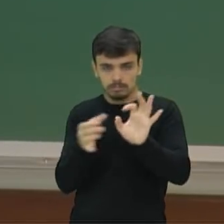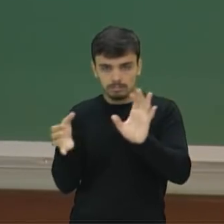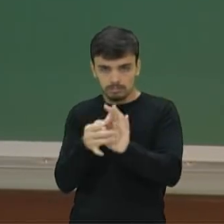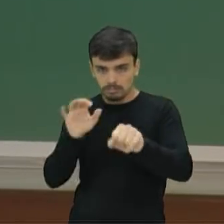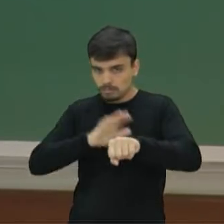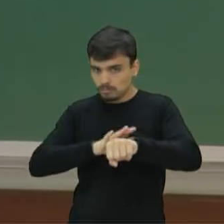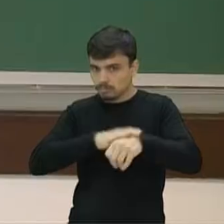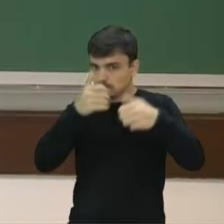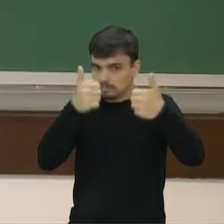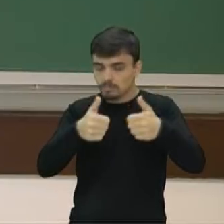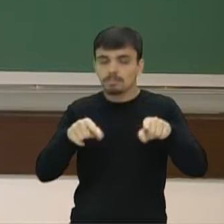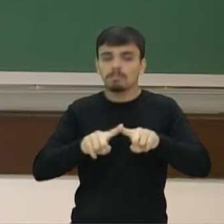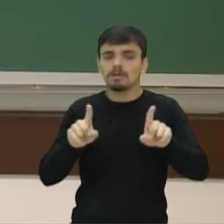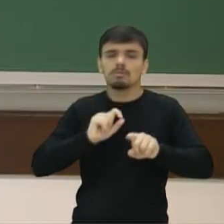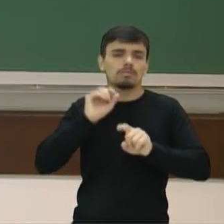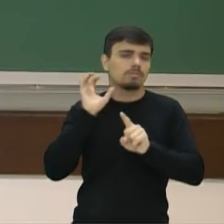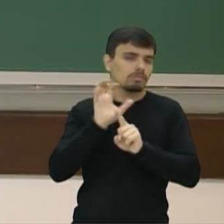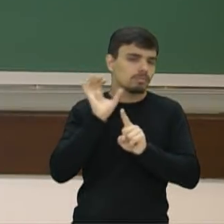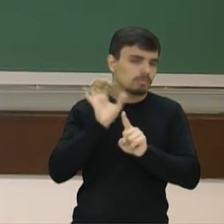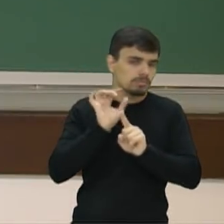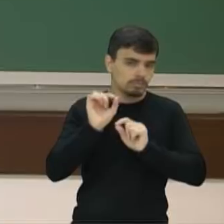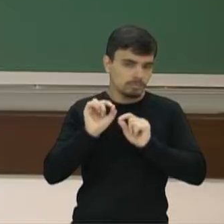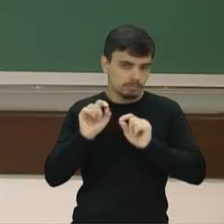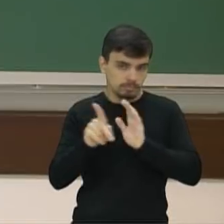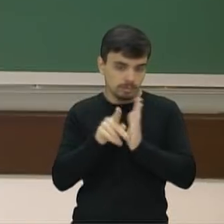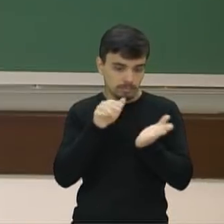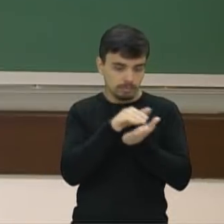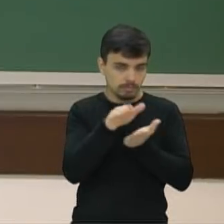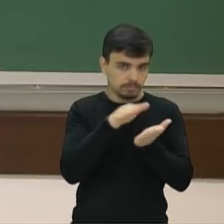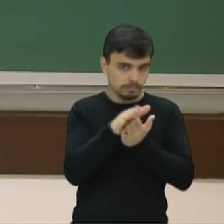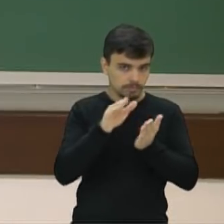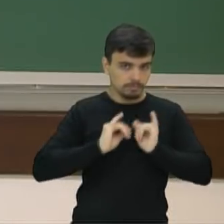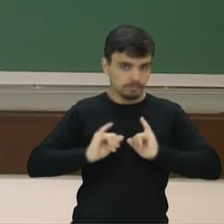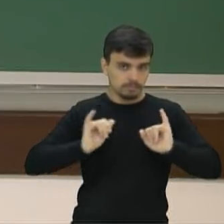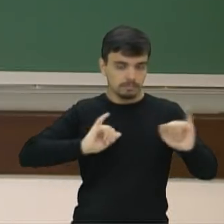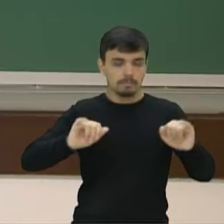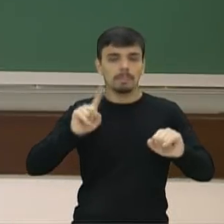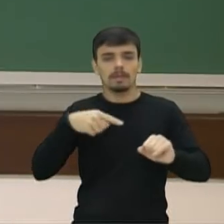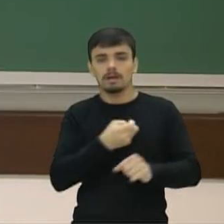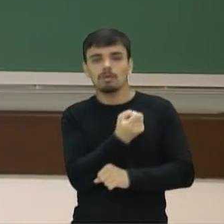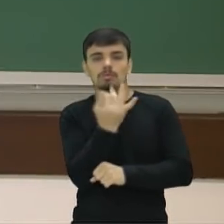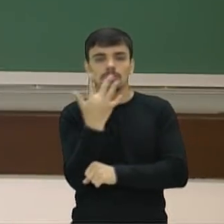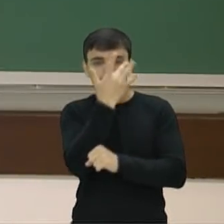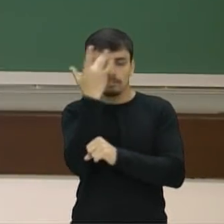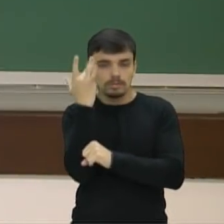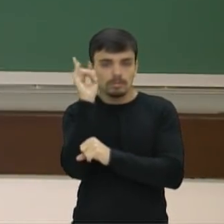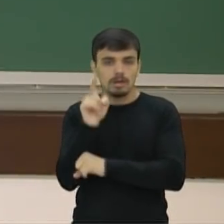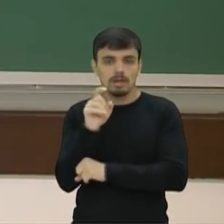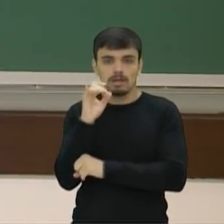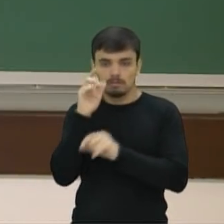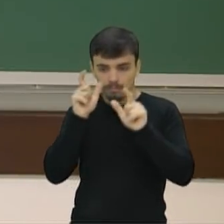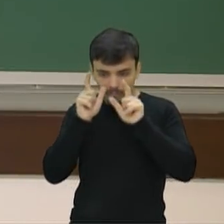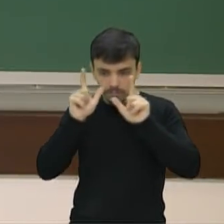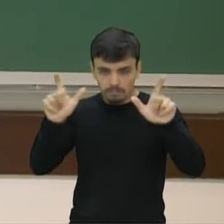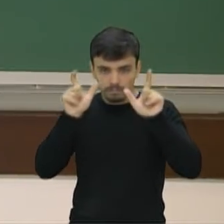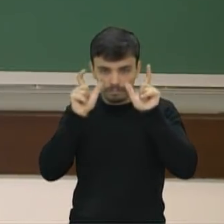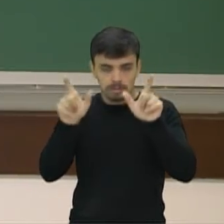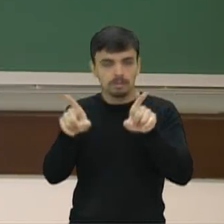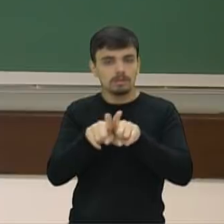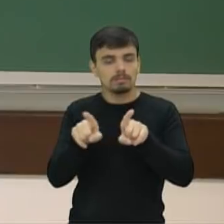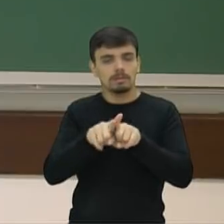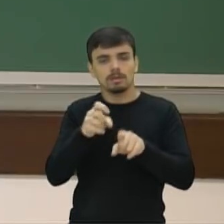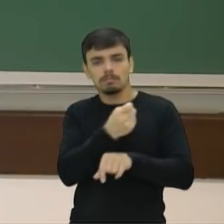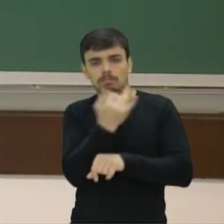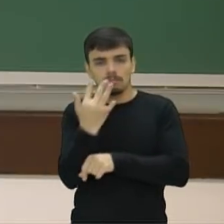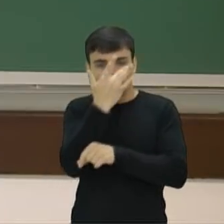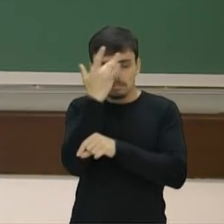naquele horário. O que vai influenciar no custo dessa propaganda? A quantidade de pessoas que vão estar assistindo. Quanto maior for a